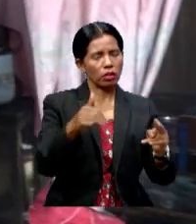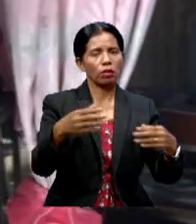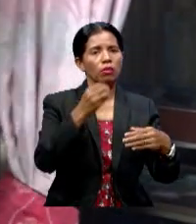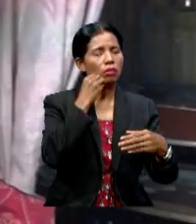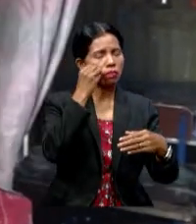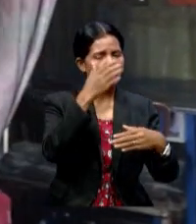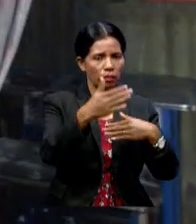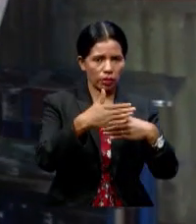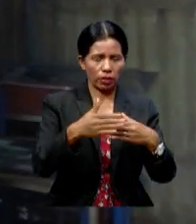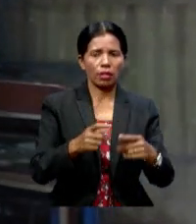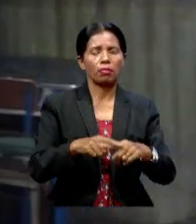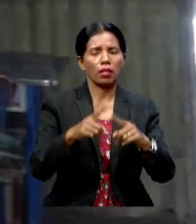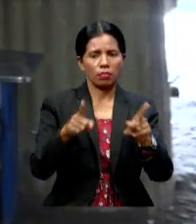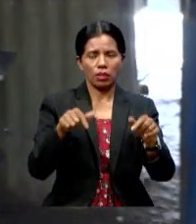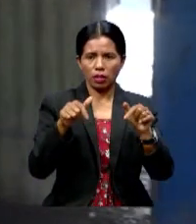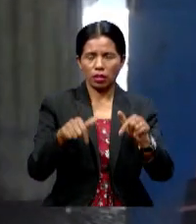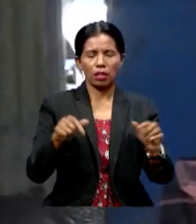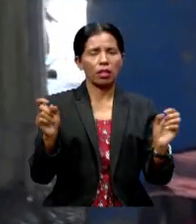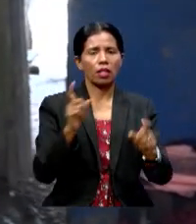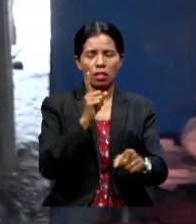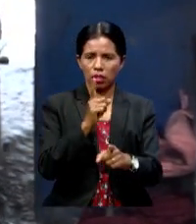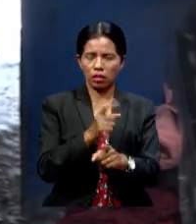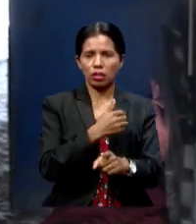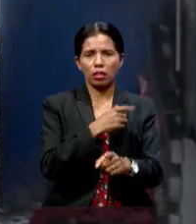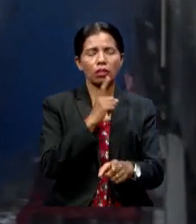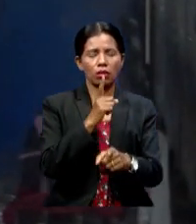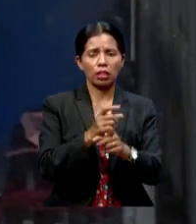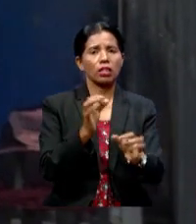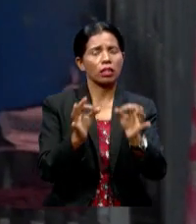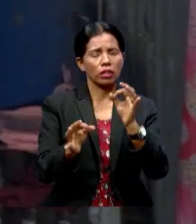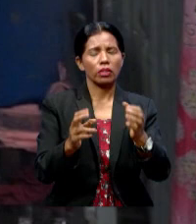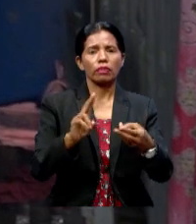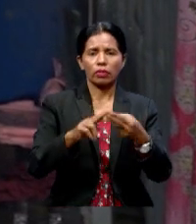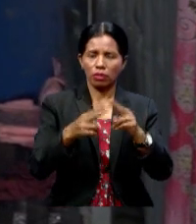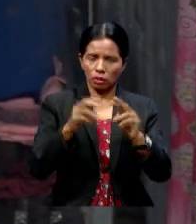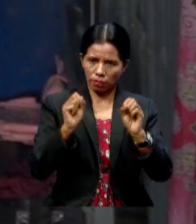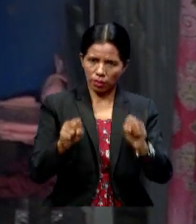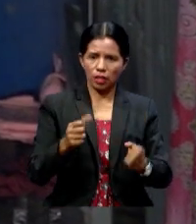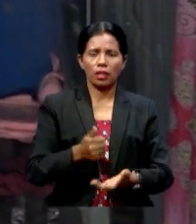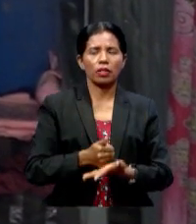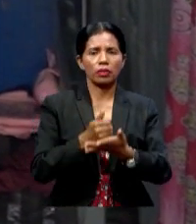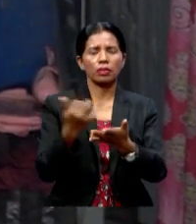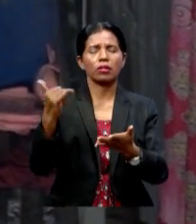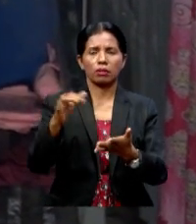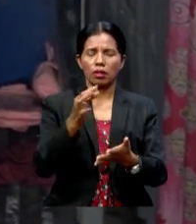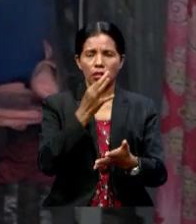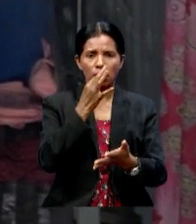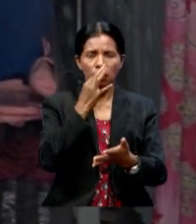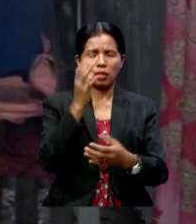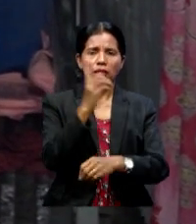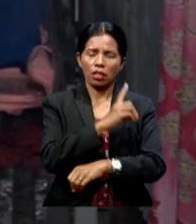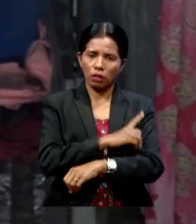besika. Maybe ida ne la certeza se vizinho sira bela zuda sira bela haneti e a loro